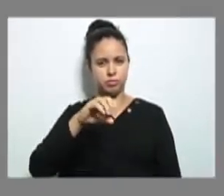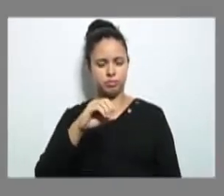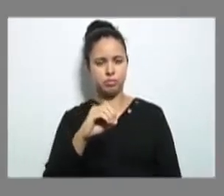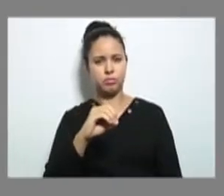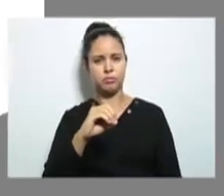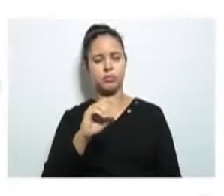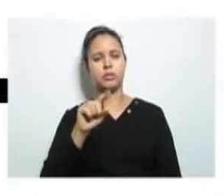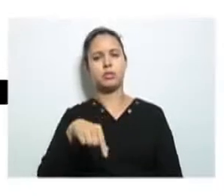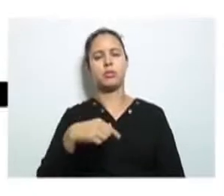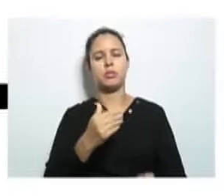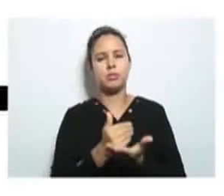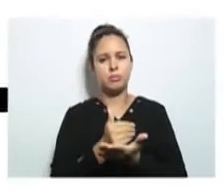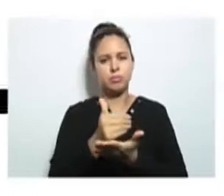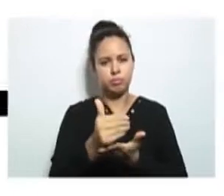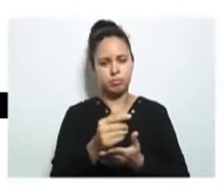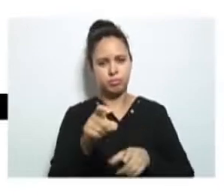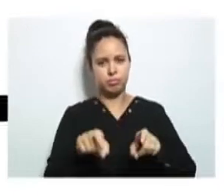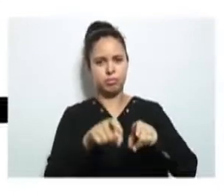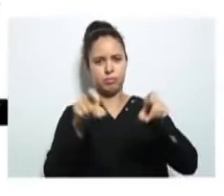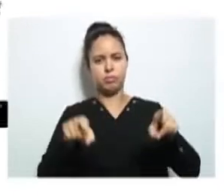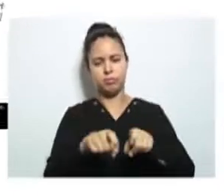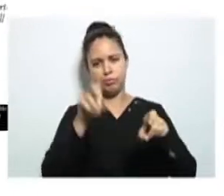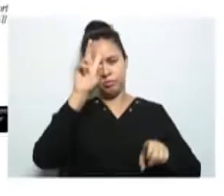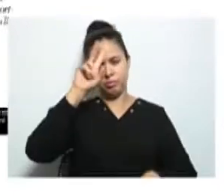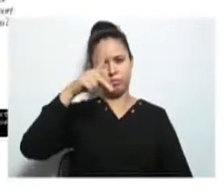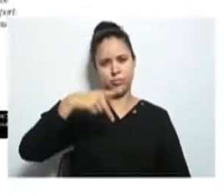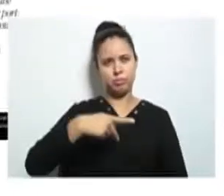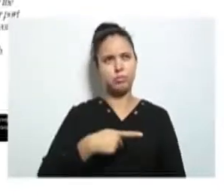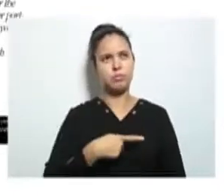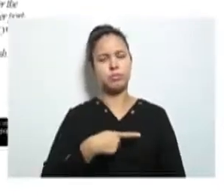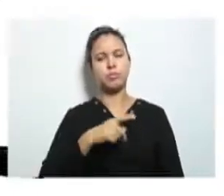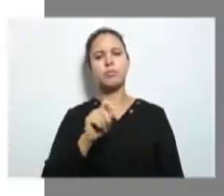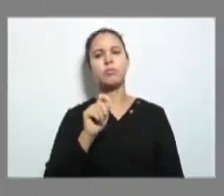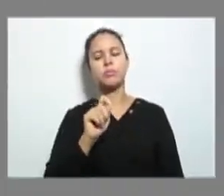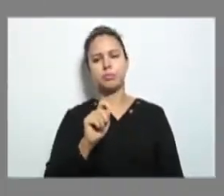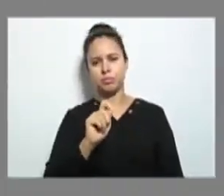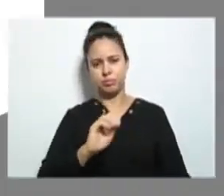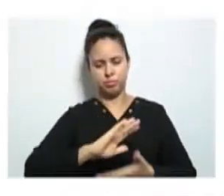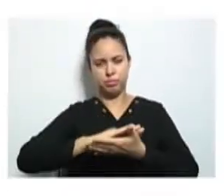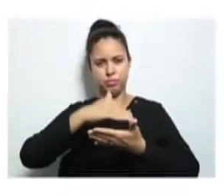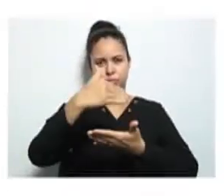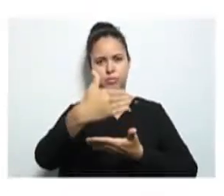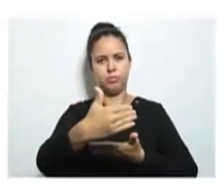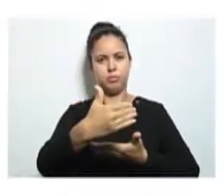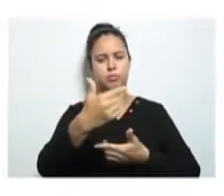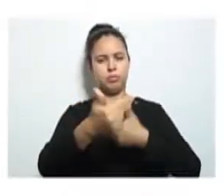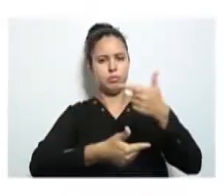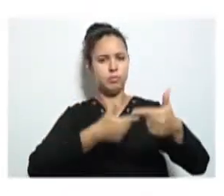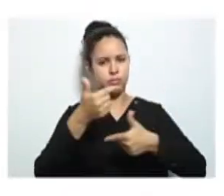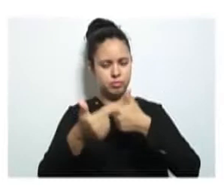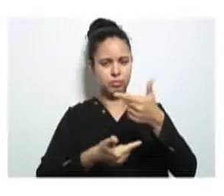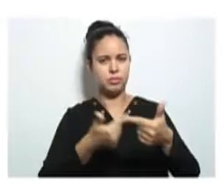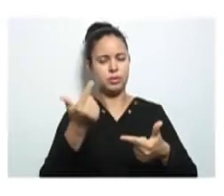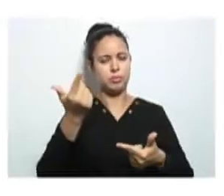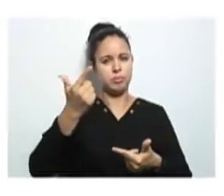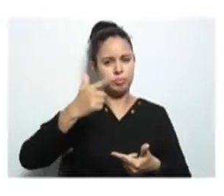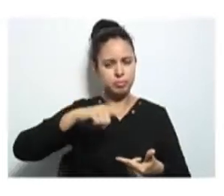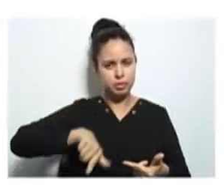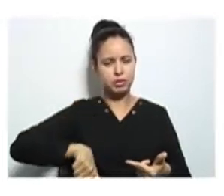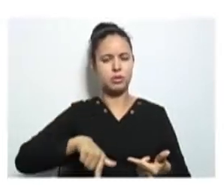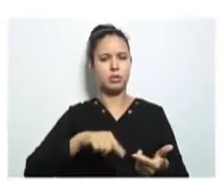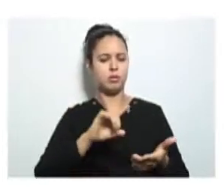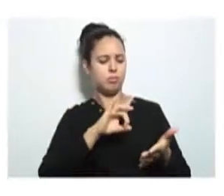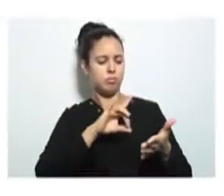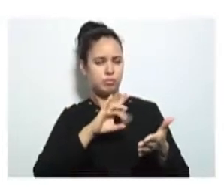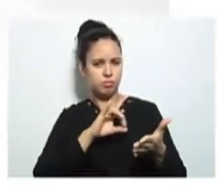trabalho. Havia execuções de tarefas concorrentes, multitarefas, mais processadores e execução de